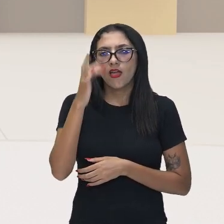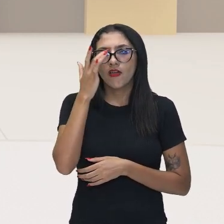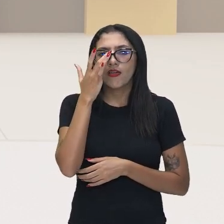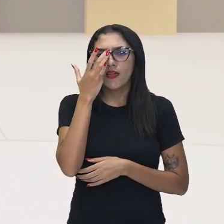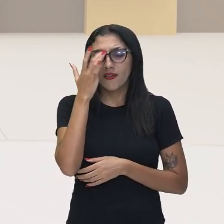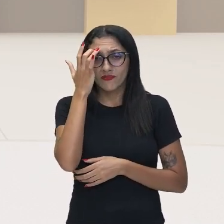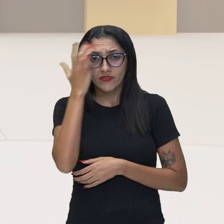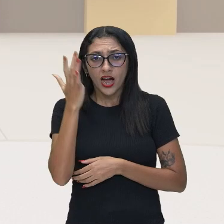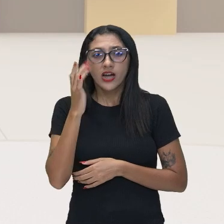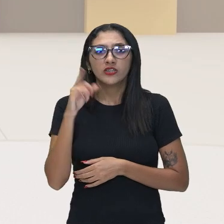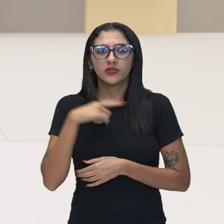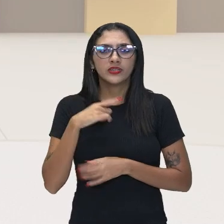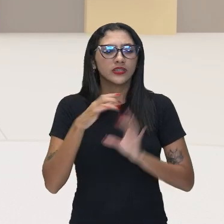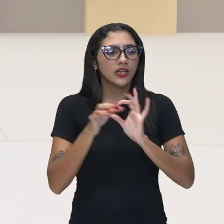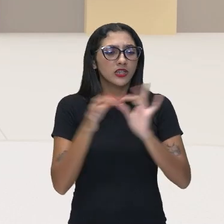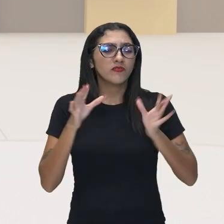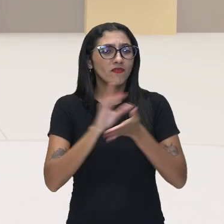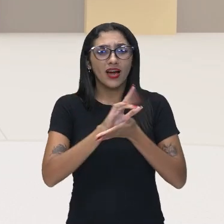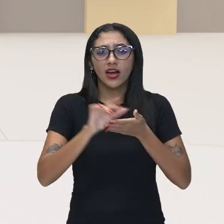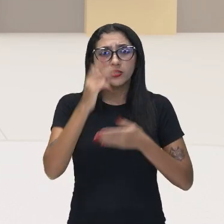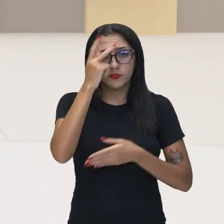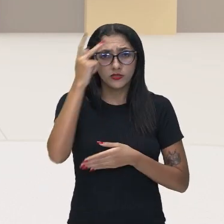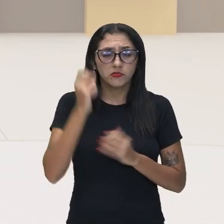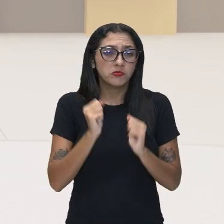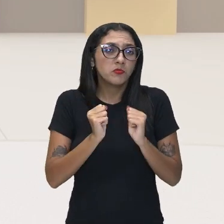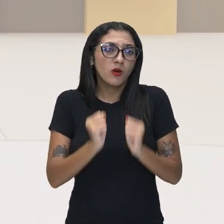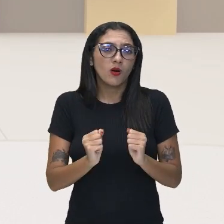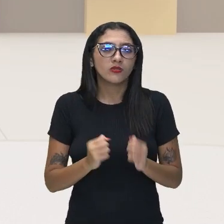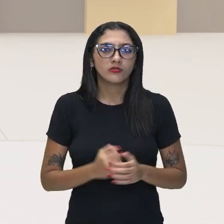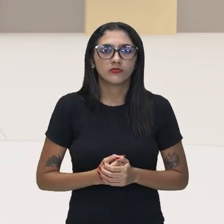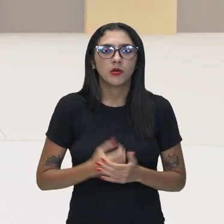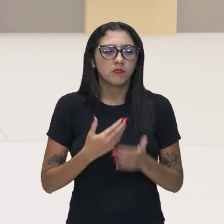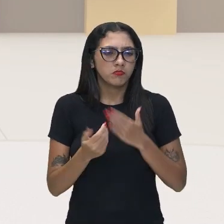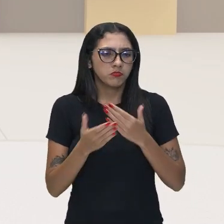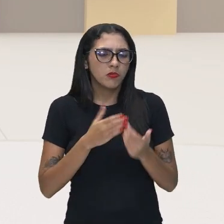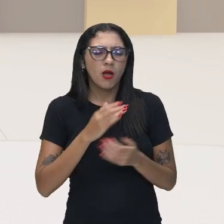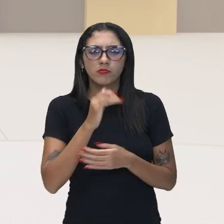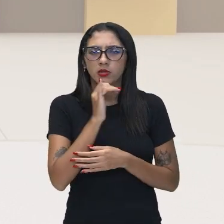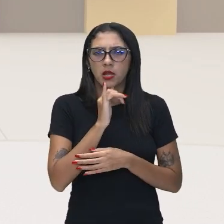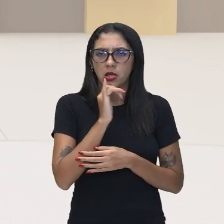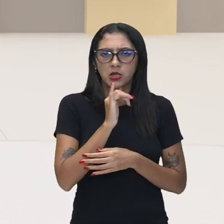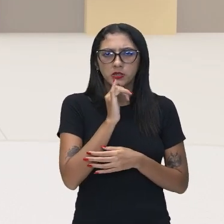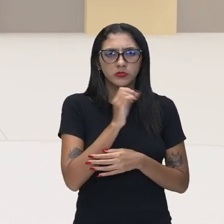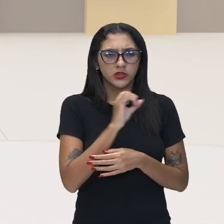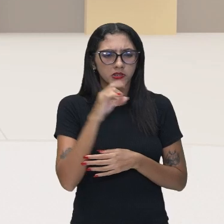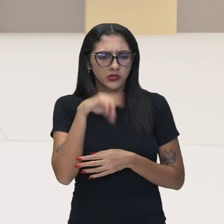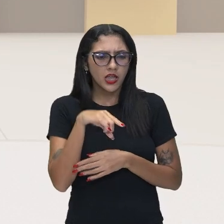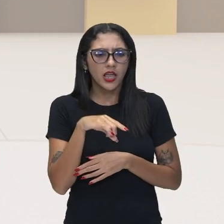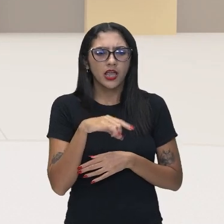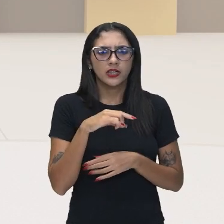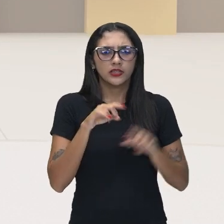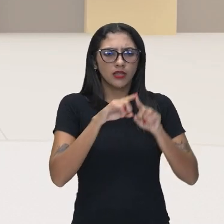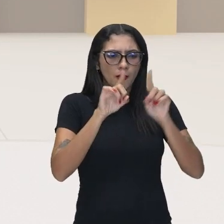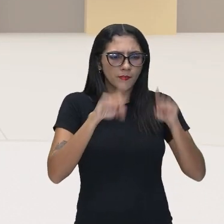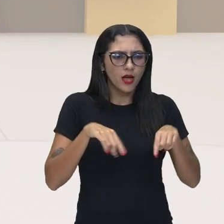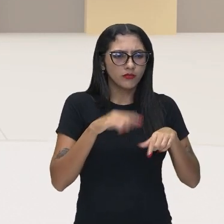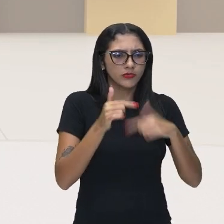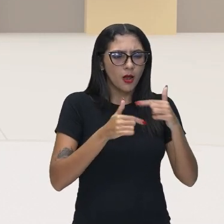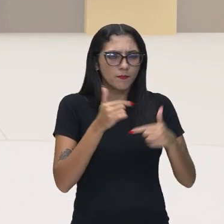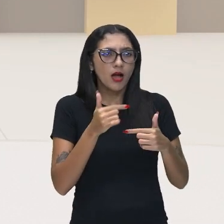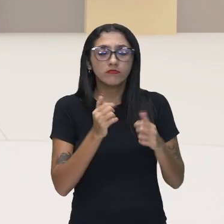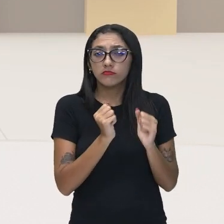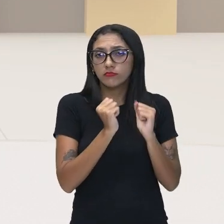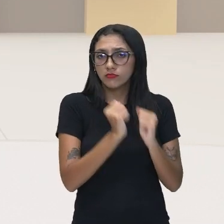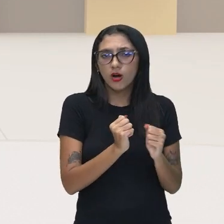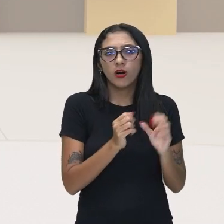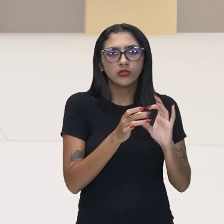para vários tipos de perfis, né? No caso, quem é servidor público, claro, é muito mais fácil, né? Tem aquela garantia de estar